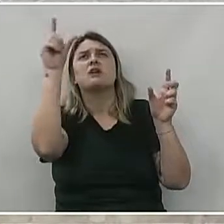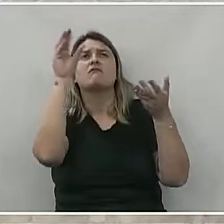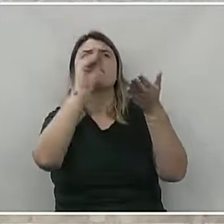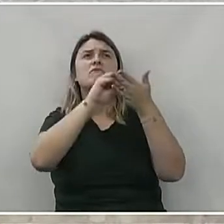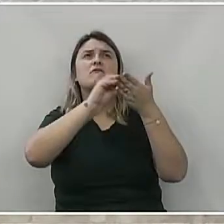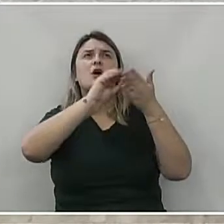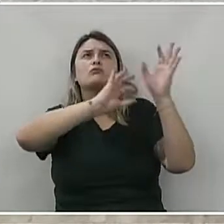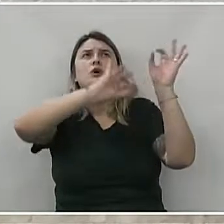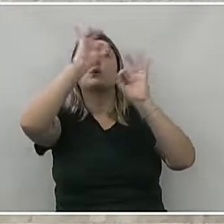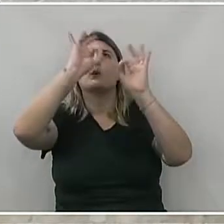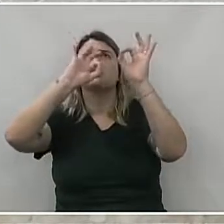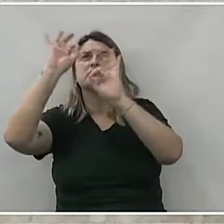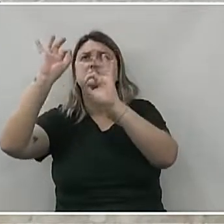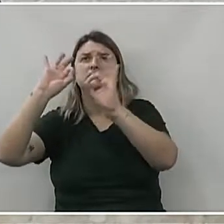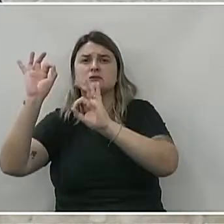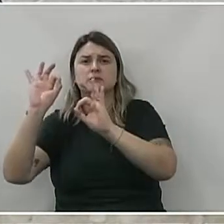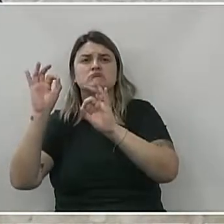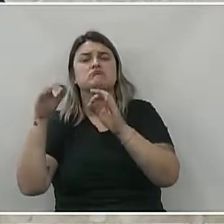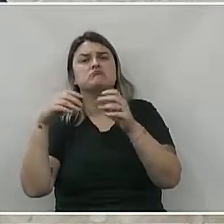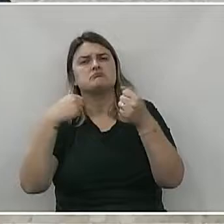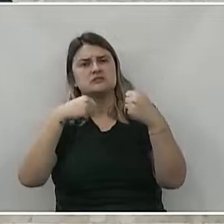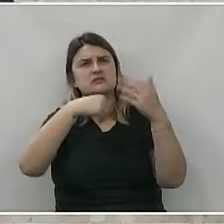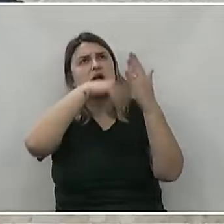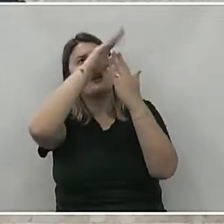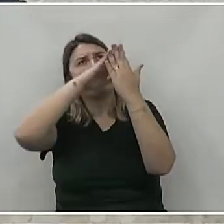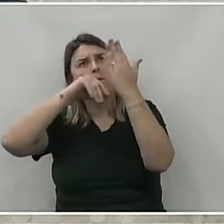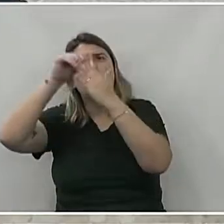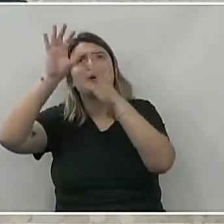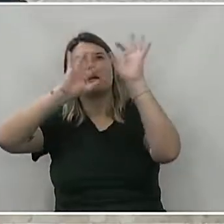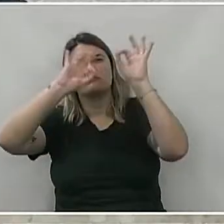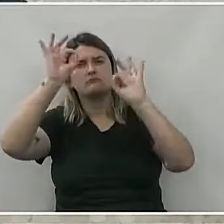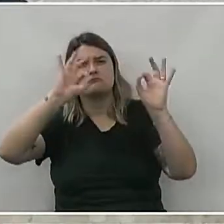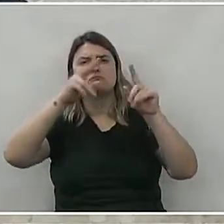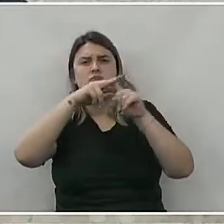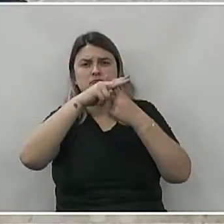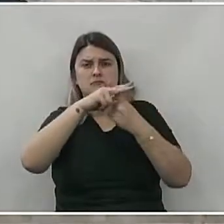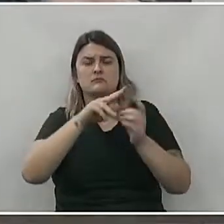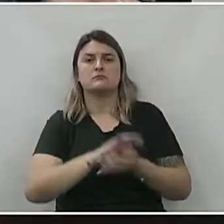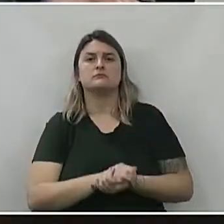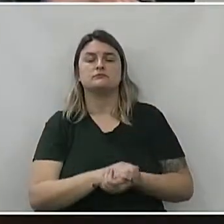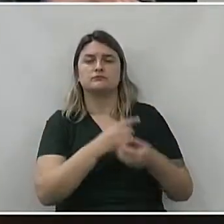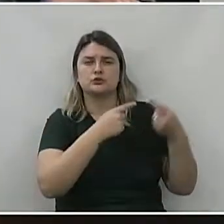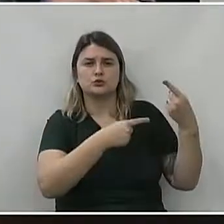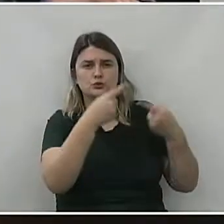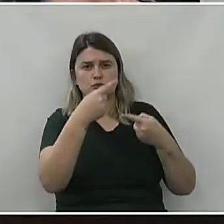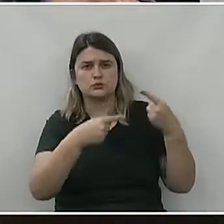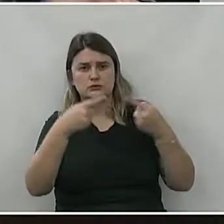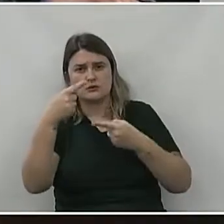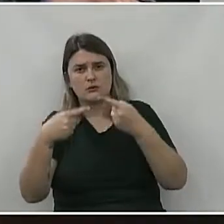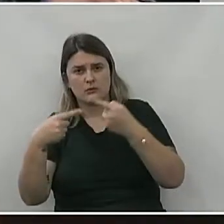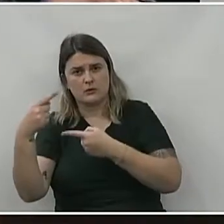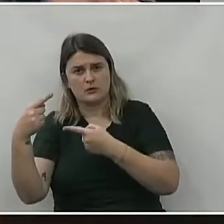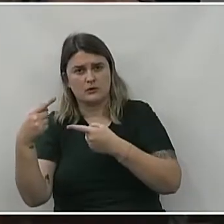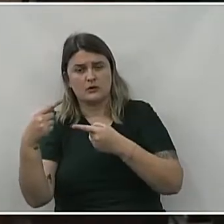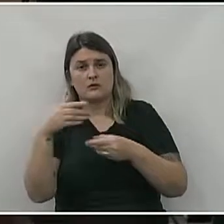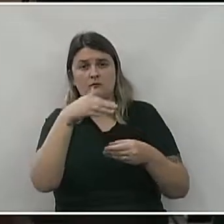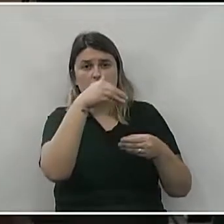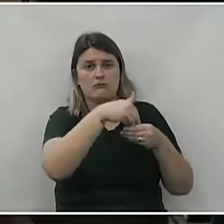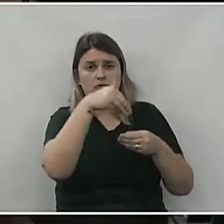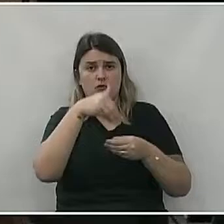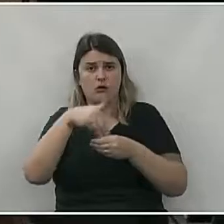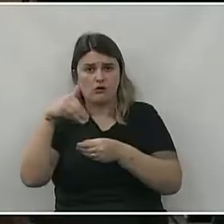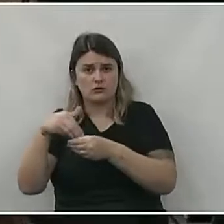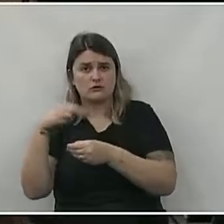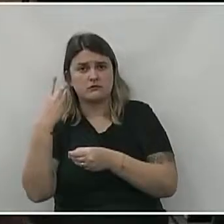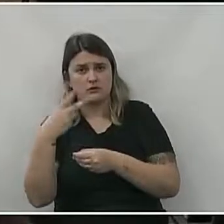boa impressão do nosso município. Por isso, se faz necessário sua manutenção. Em discussão? Em votação.